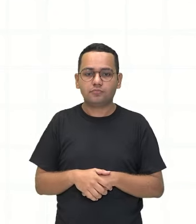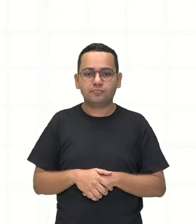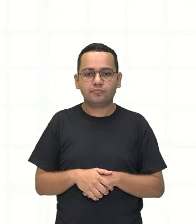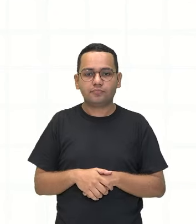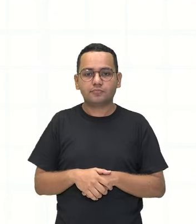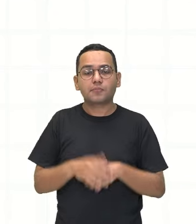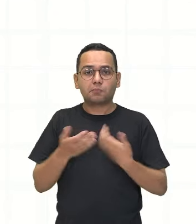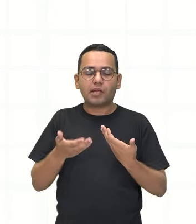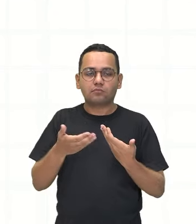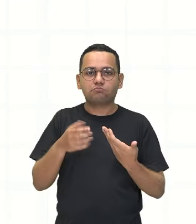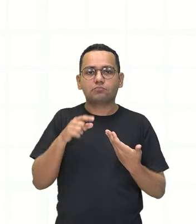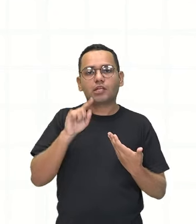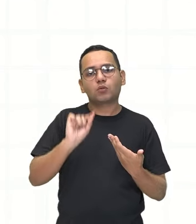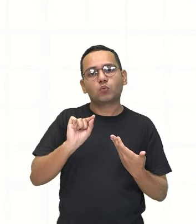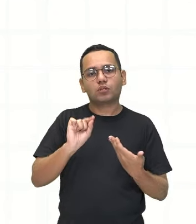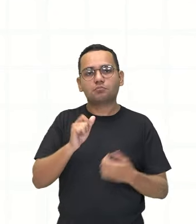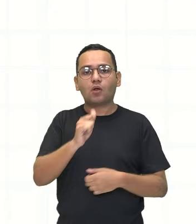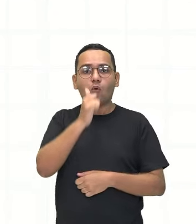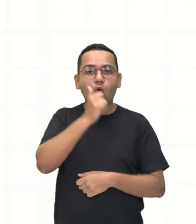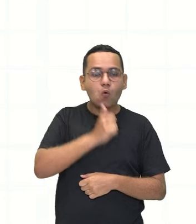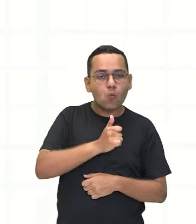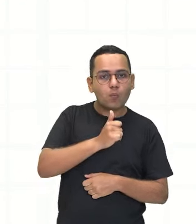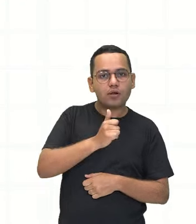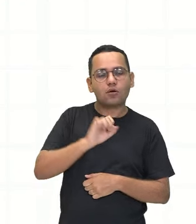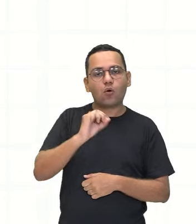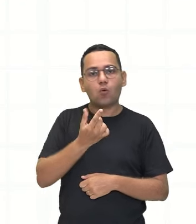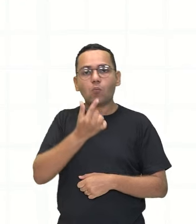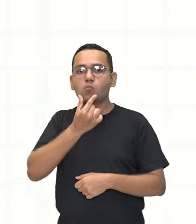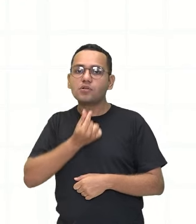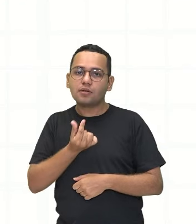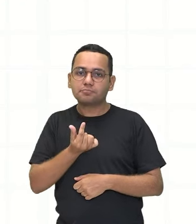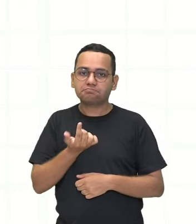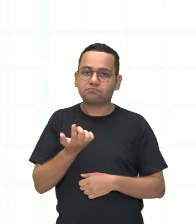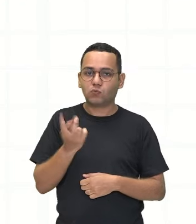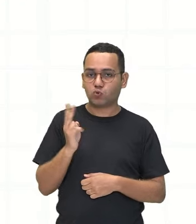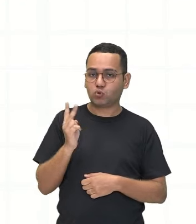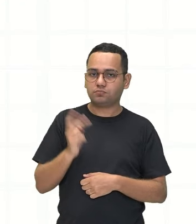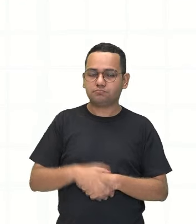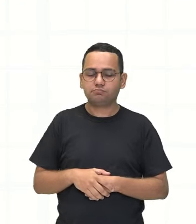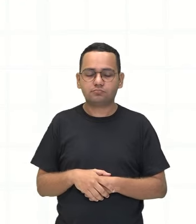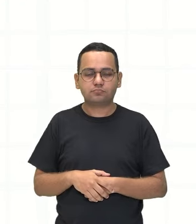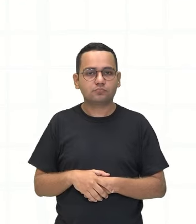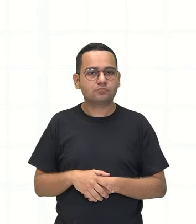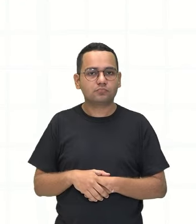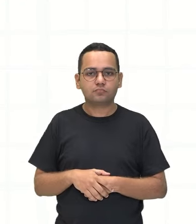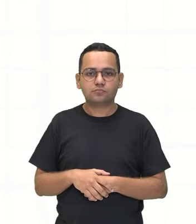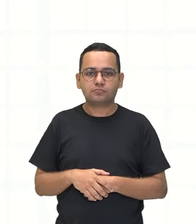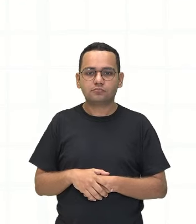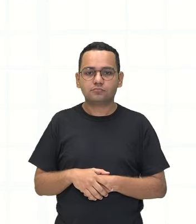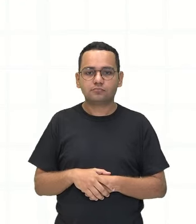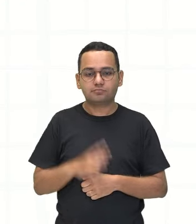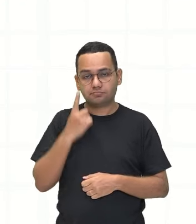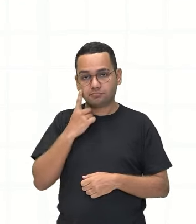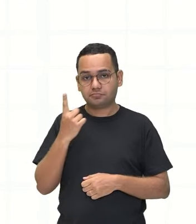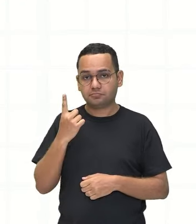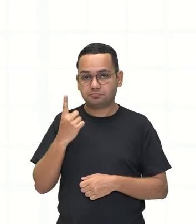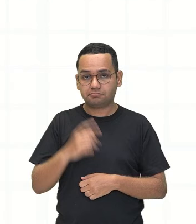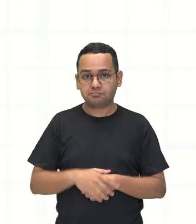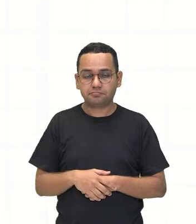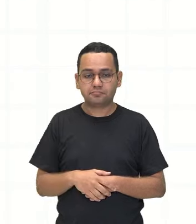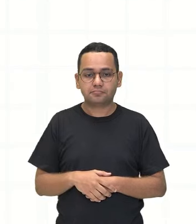modificar para indicar se é um estudante masculino, né? Ou se é uma estudante, no